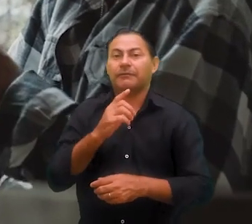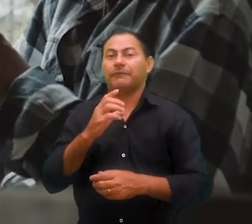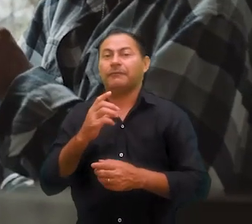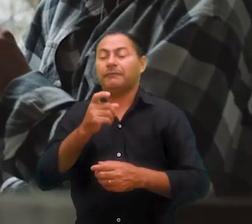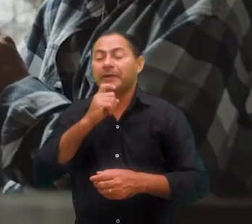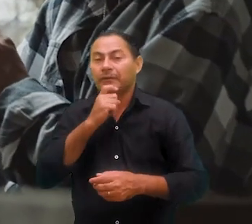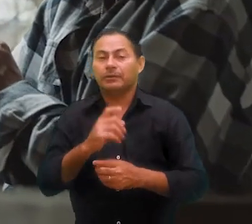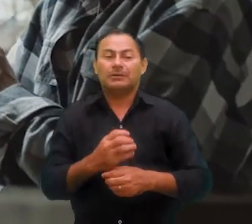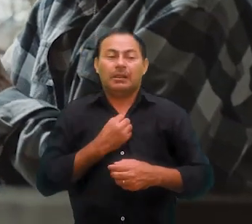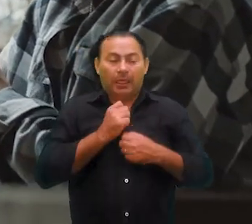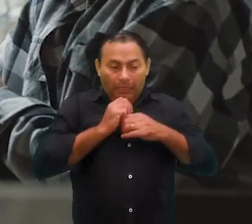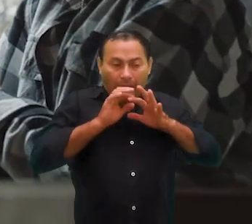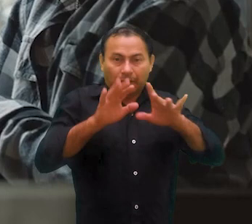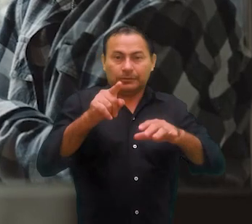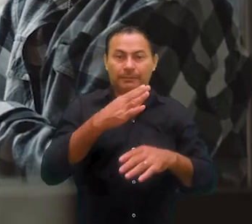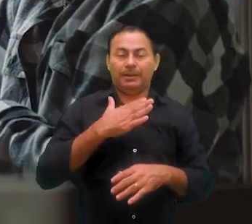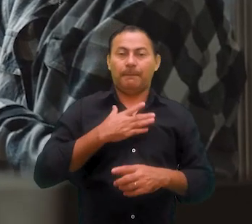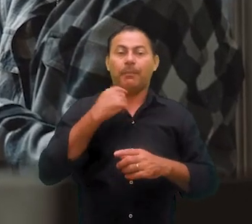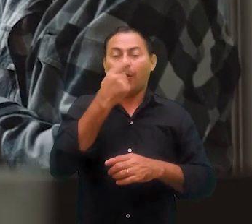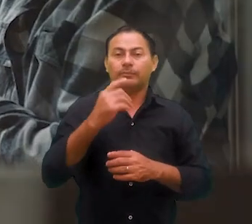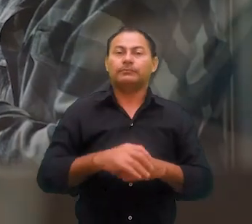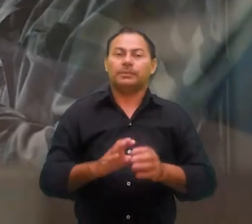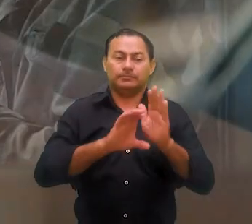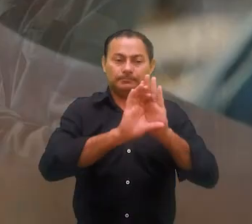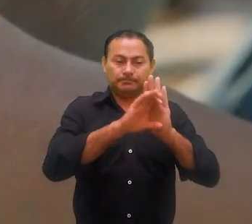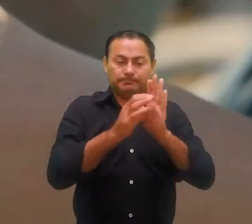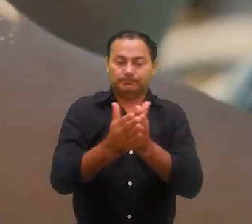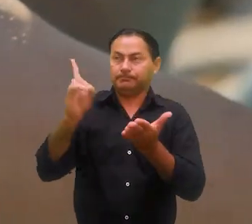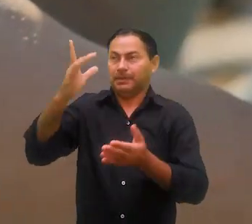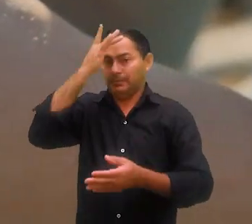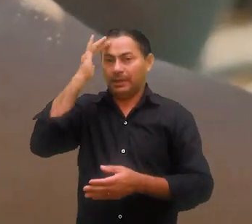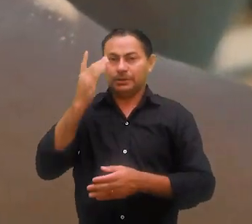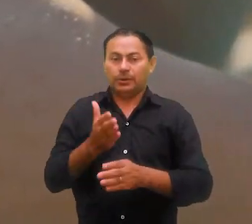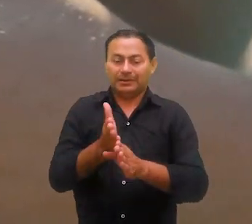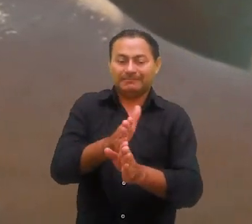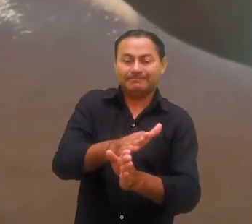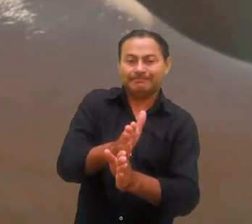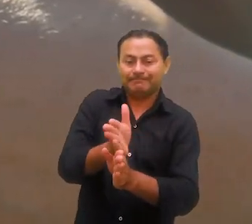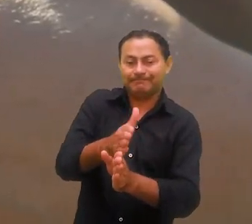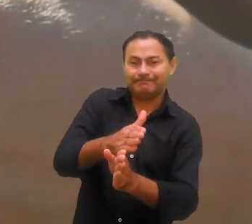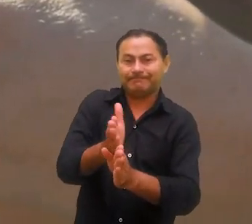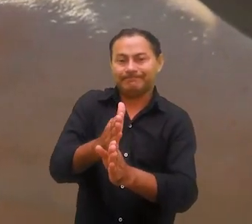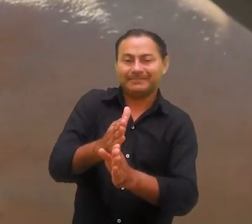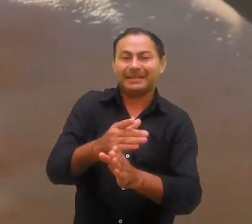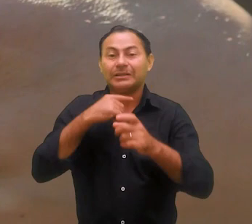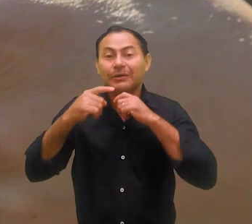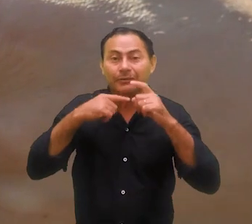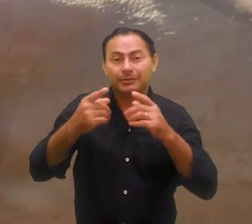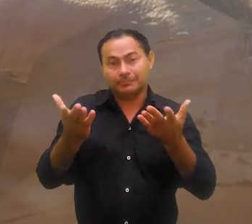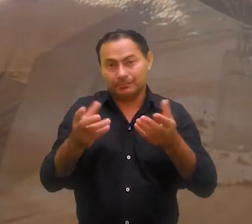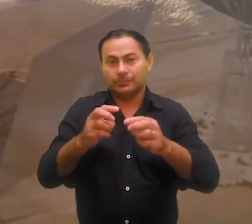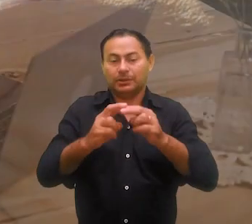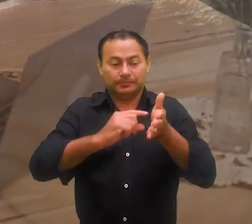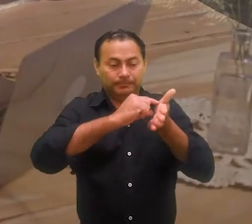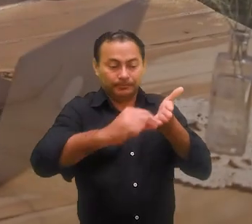quente, estou a ponto de vomitá-lo da minha boca. Esse é o conceito bíblico para aqueles que ficam no meio ou em cima